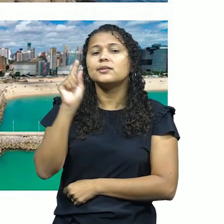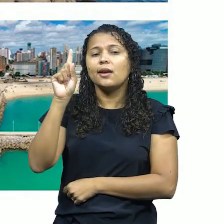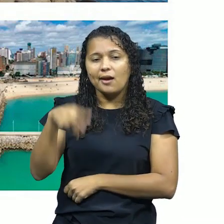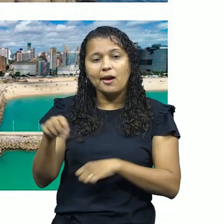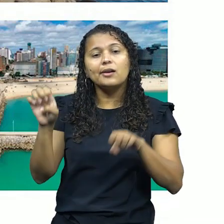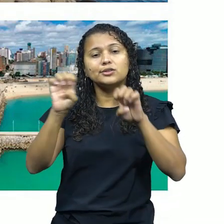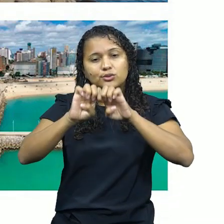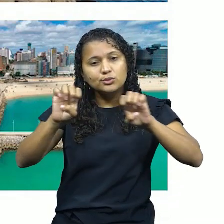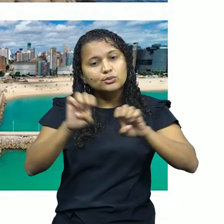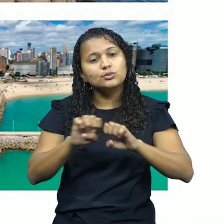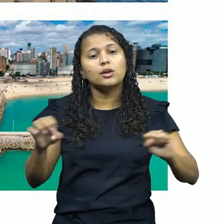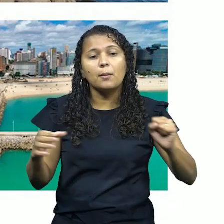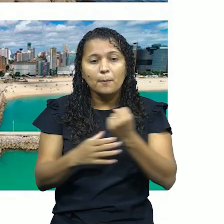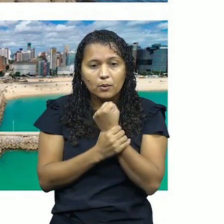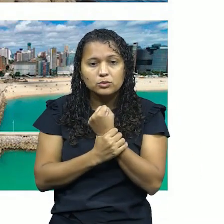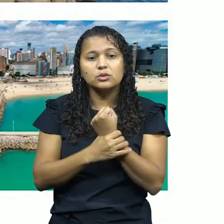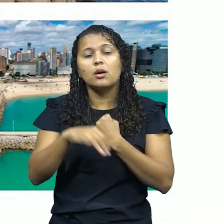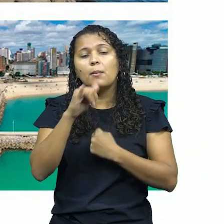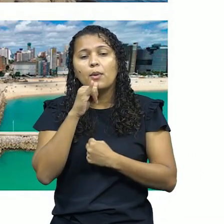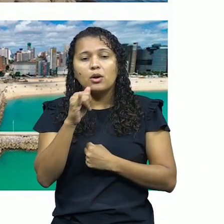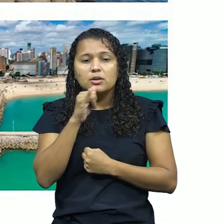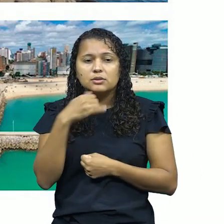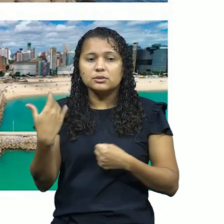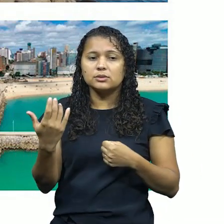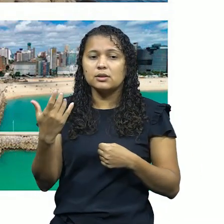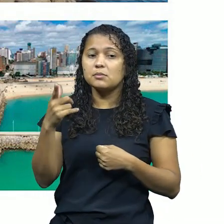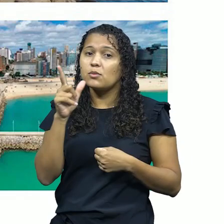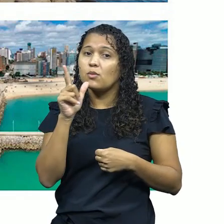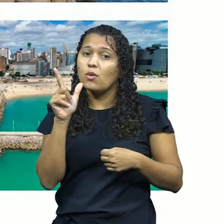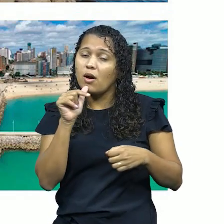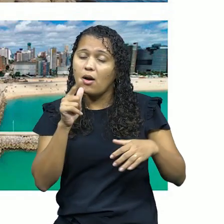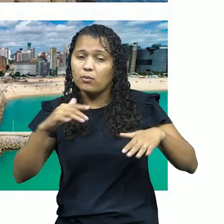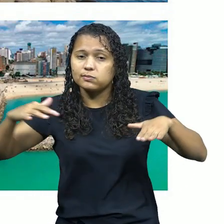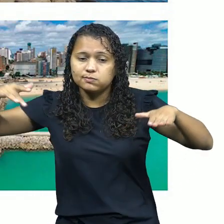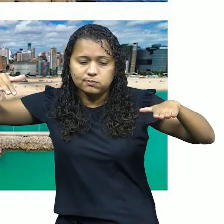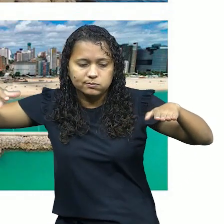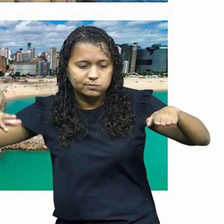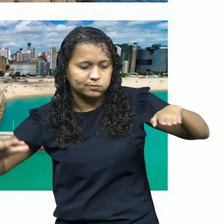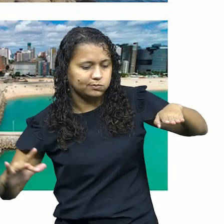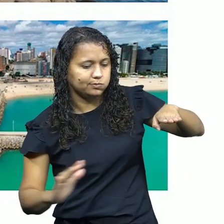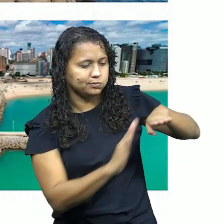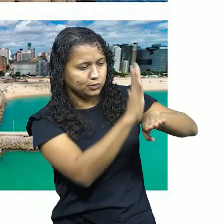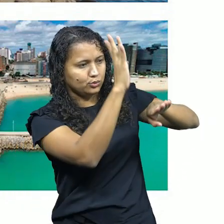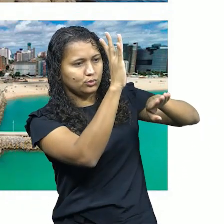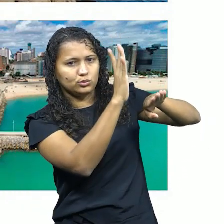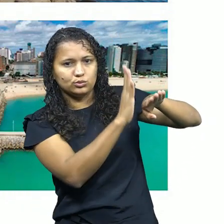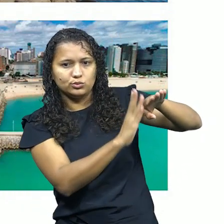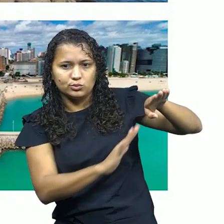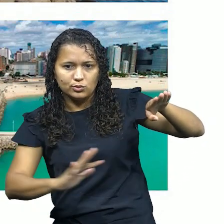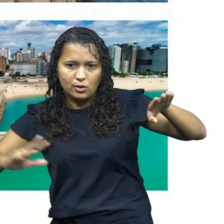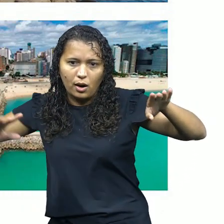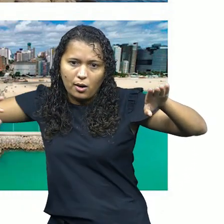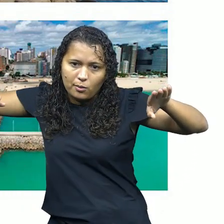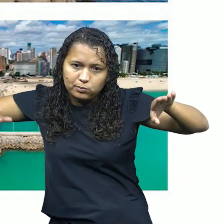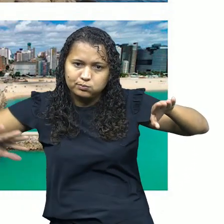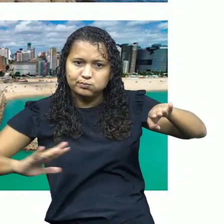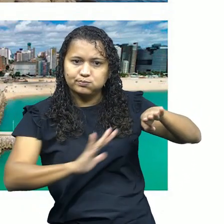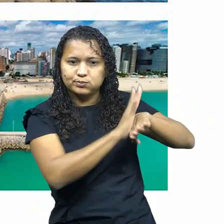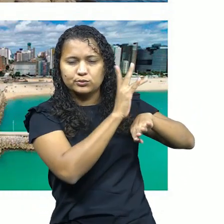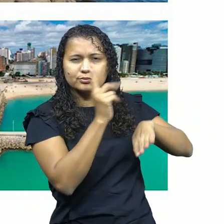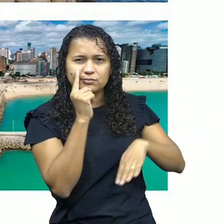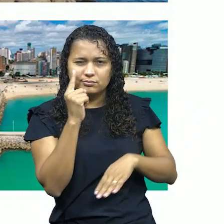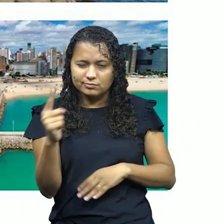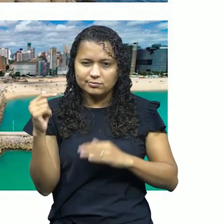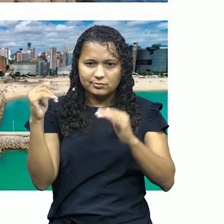são estruturas de proteção para mitigar efeitos das ondas semi-abertas. Ou seja, nós temos aqui, ó, na figura